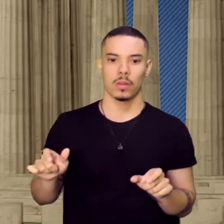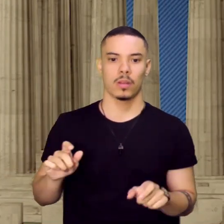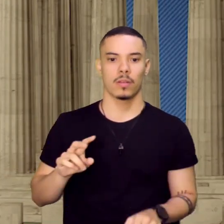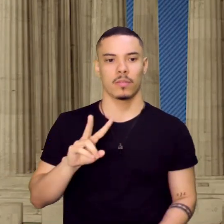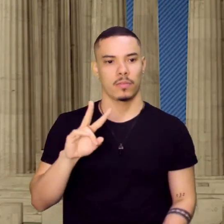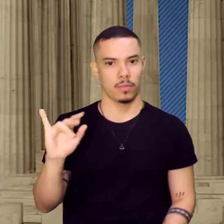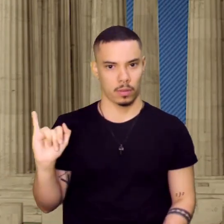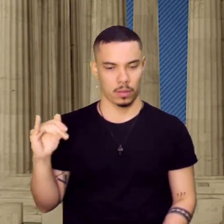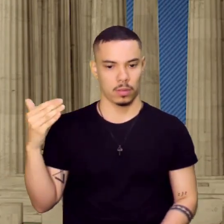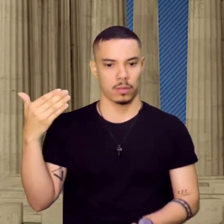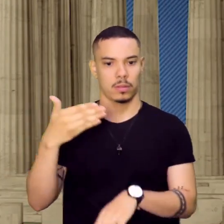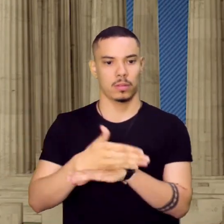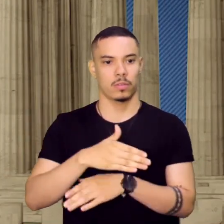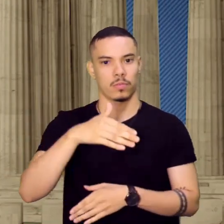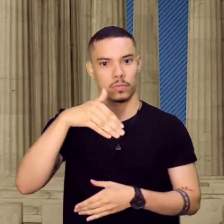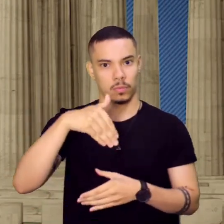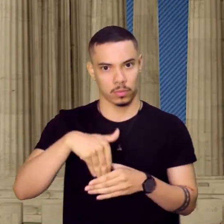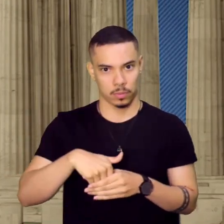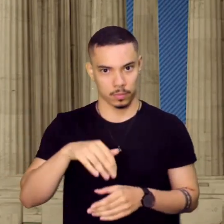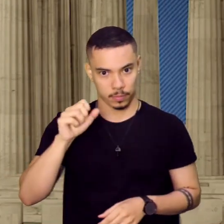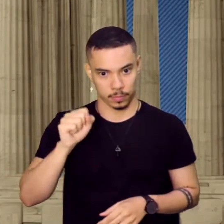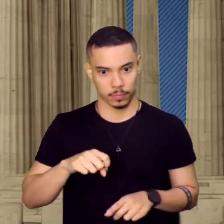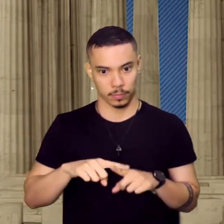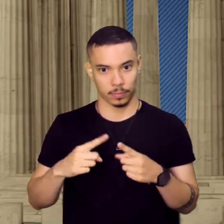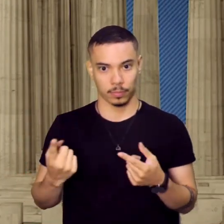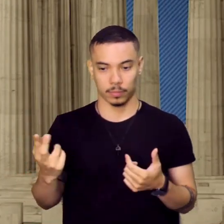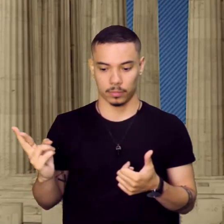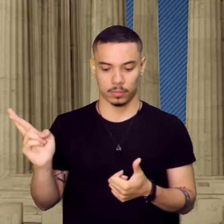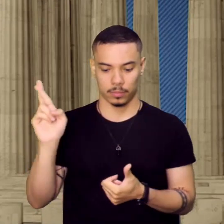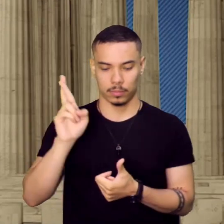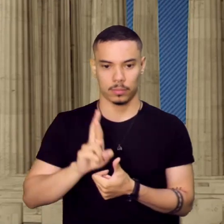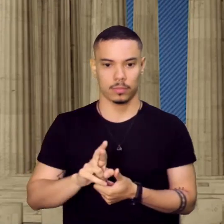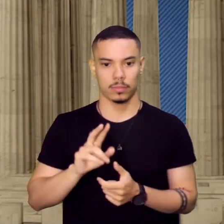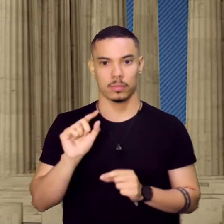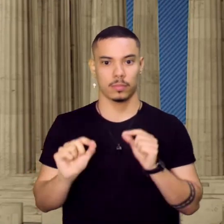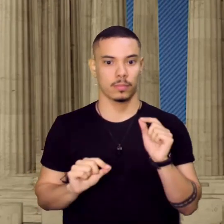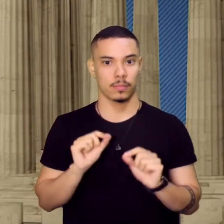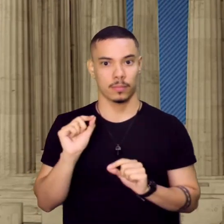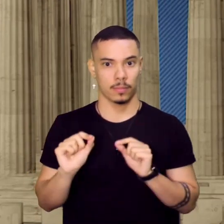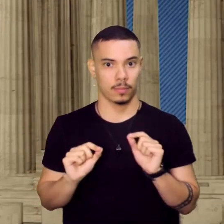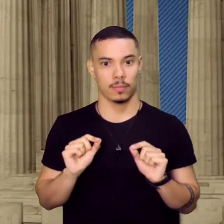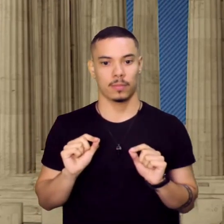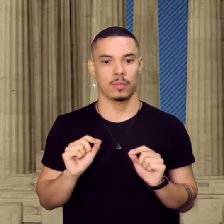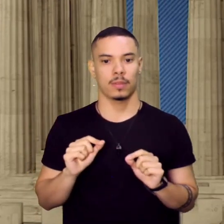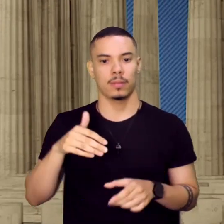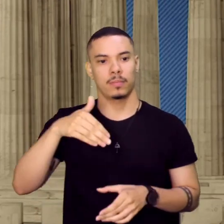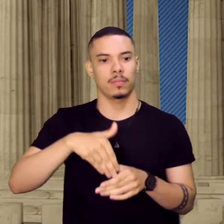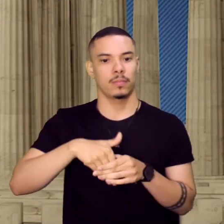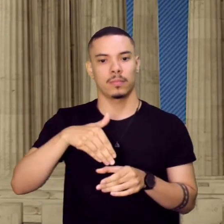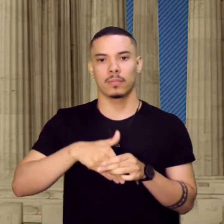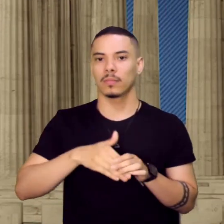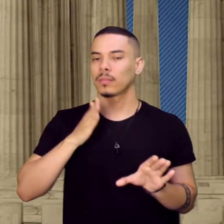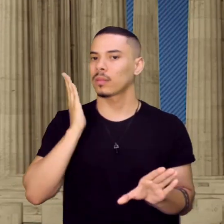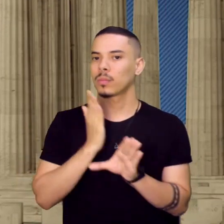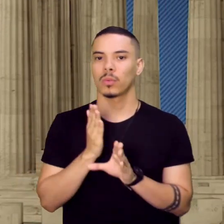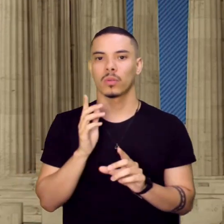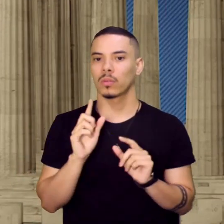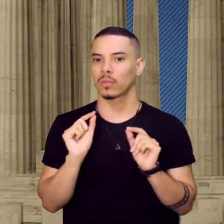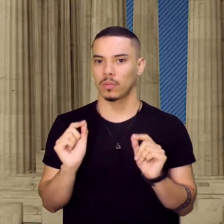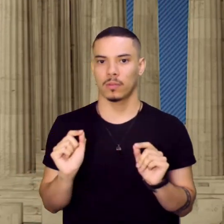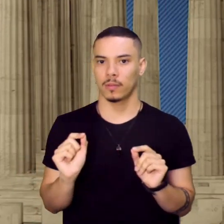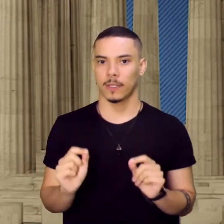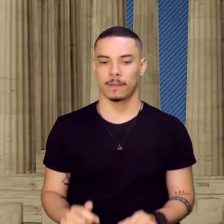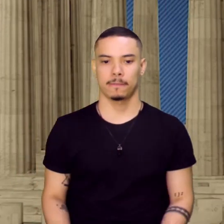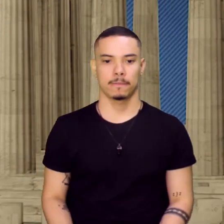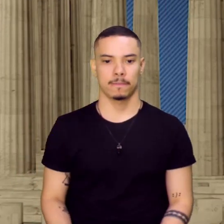lá voltar etc mas elas são representadas no âmbito das eleições por meio de que